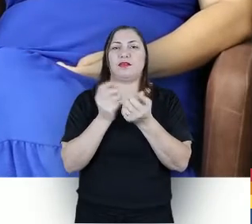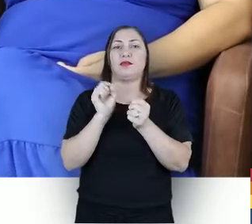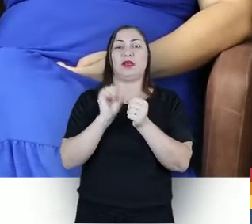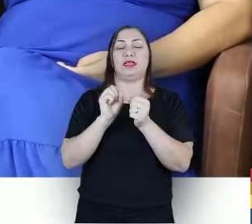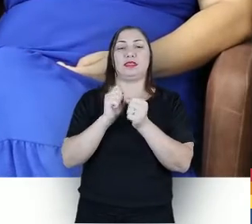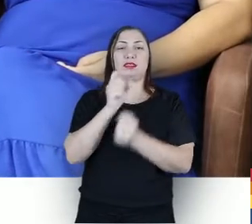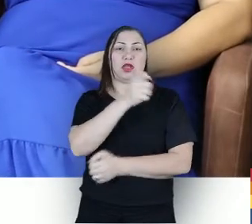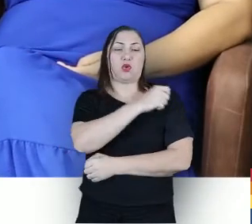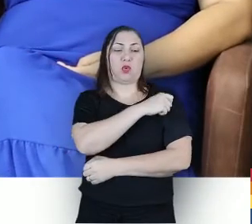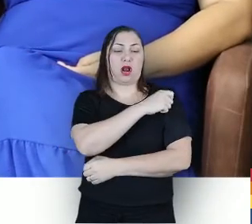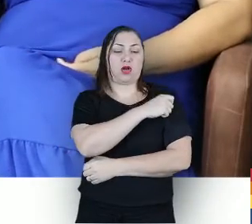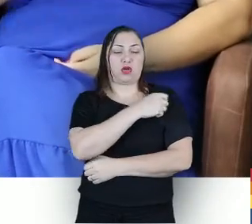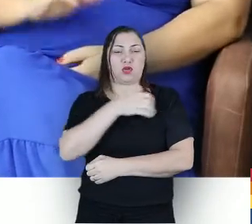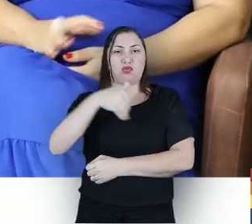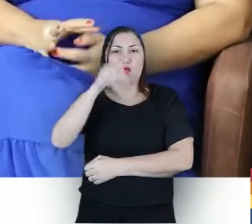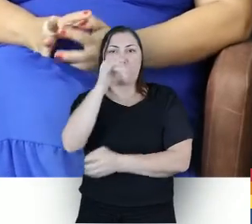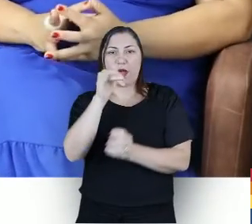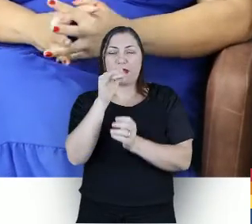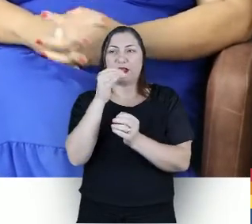não aceitação, mas